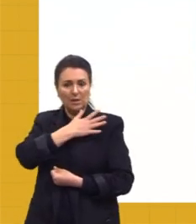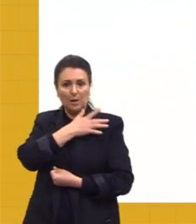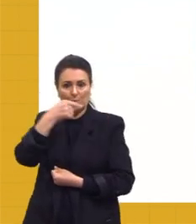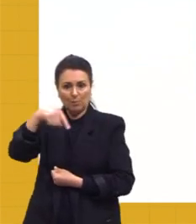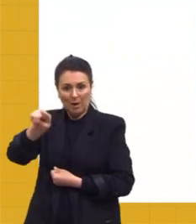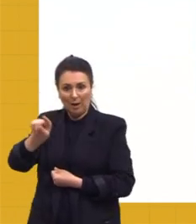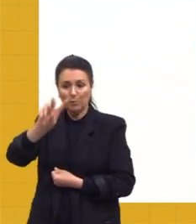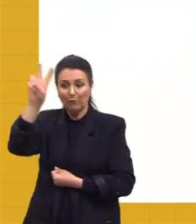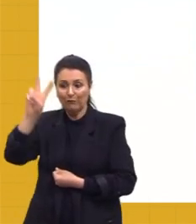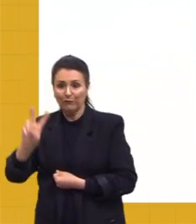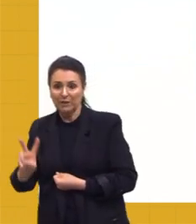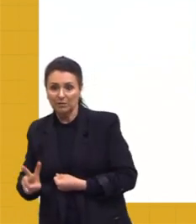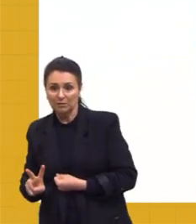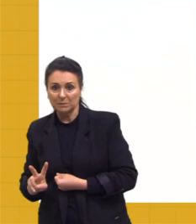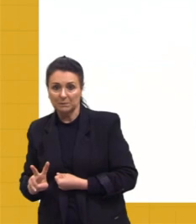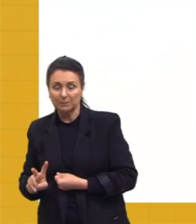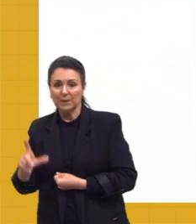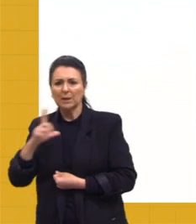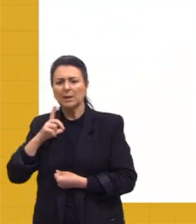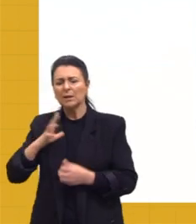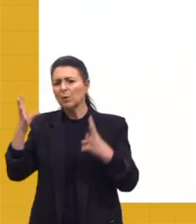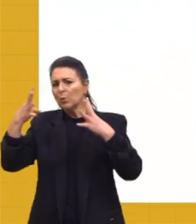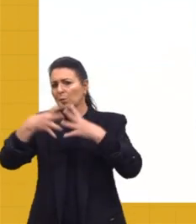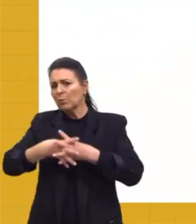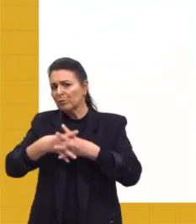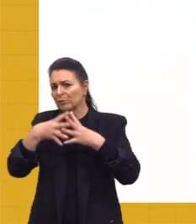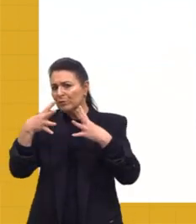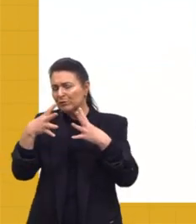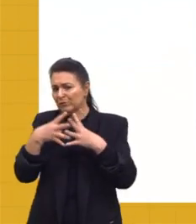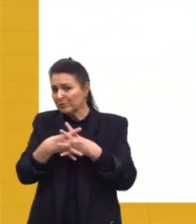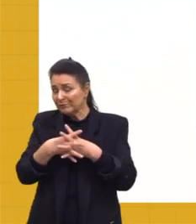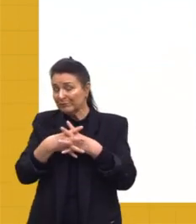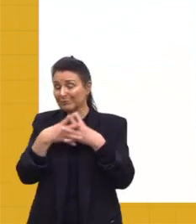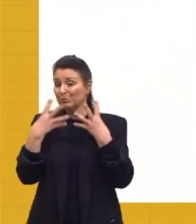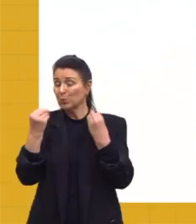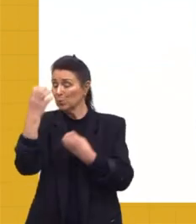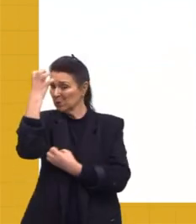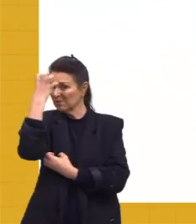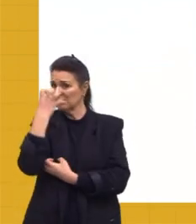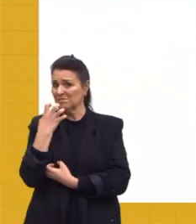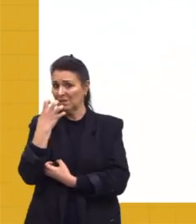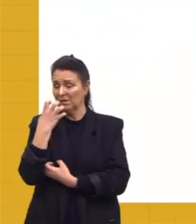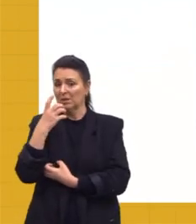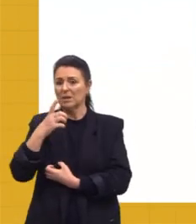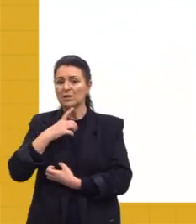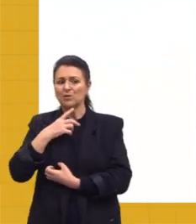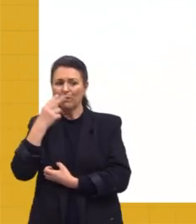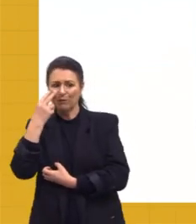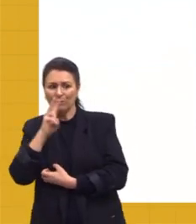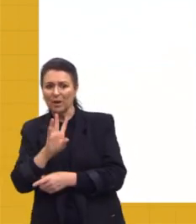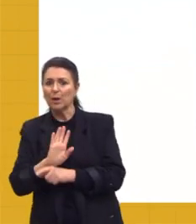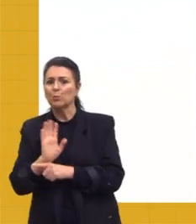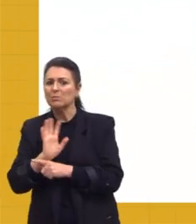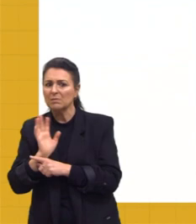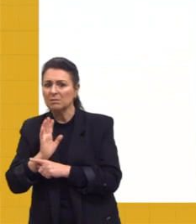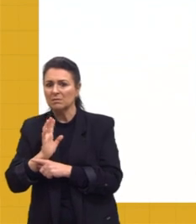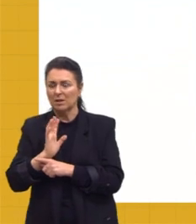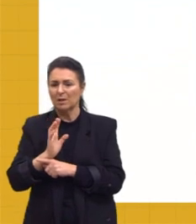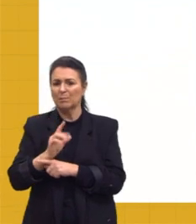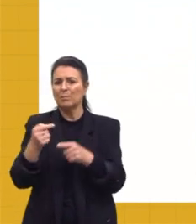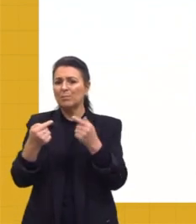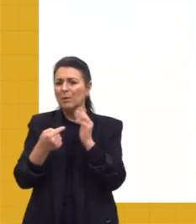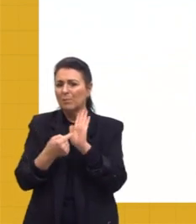e acaba né tendo um conflito muito pesado né Eu tive muito cinema né no cinema essa